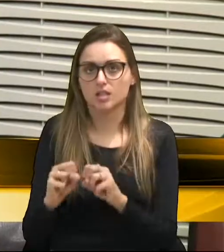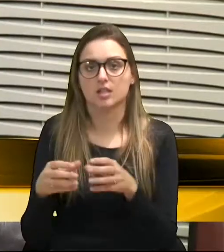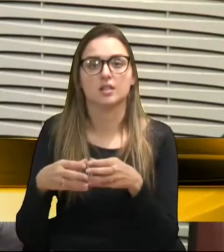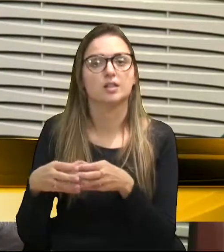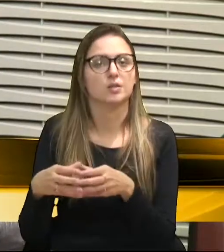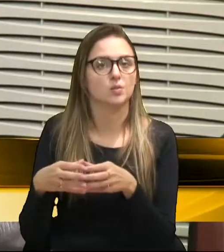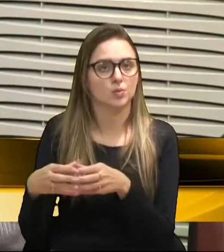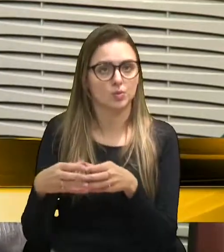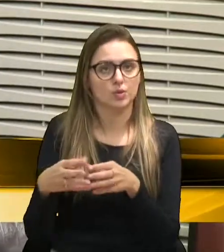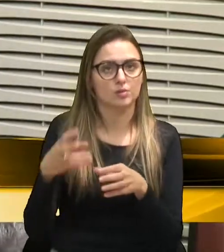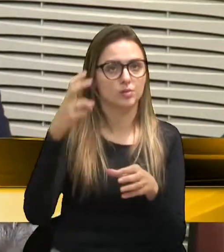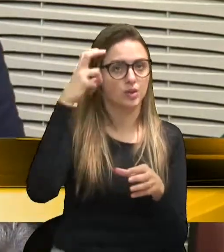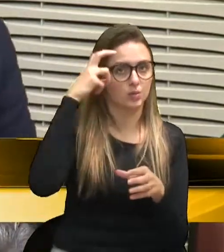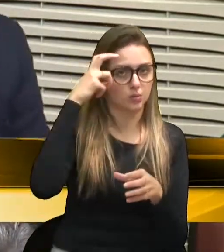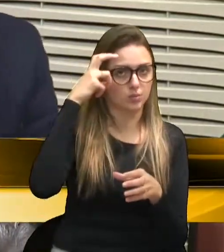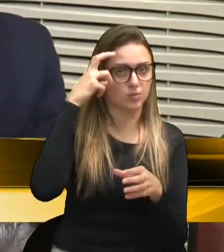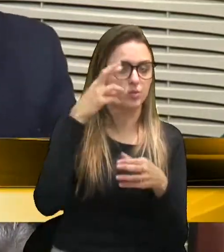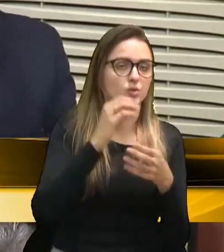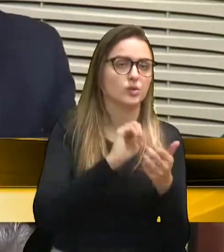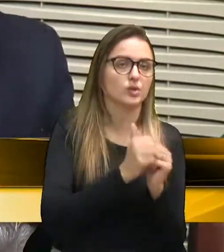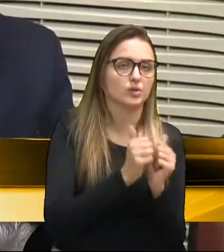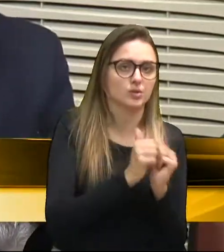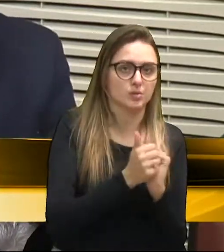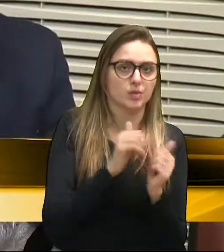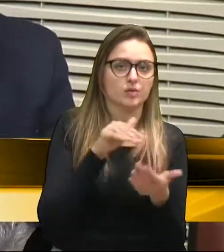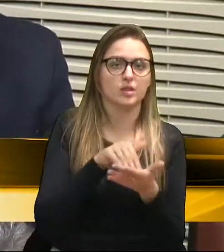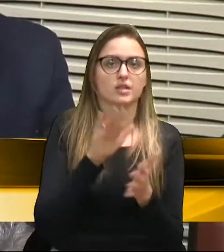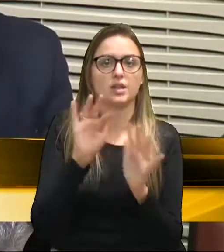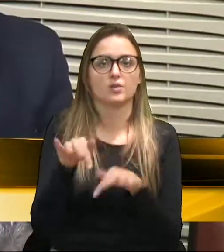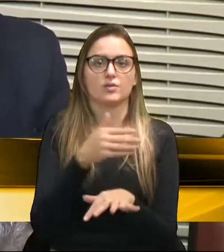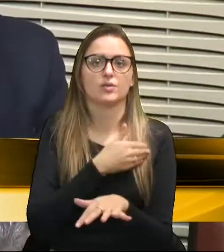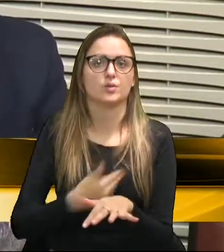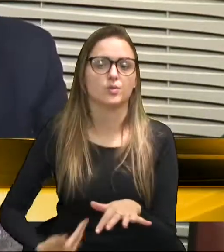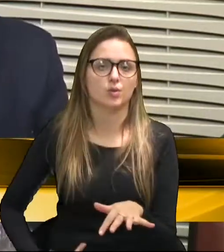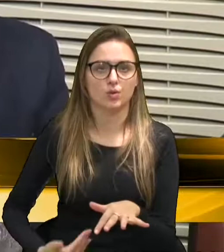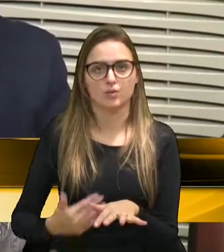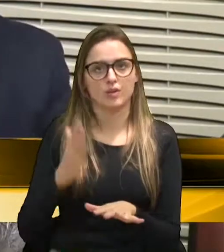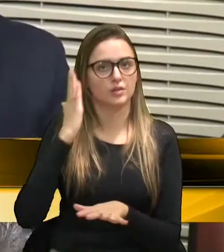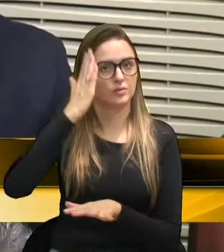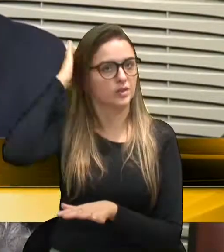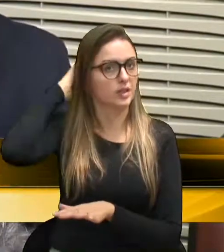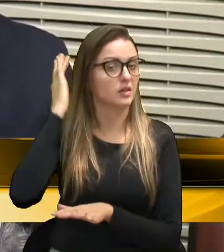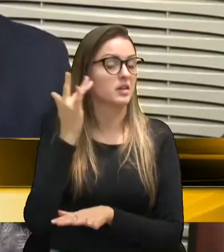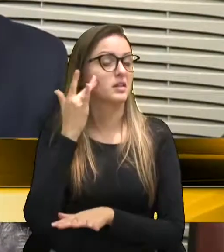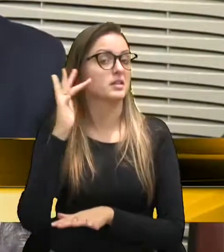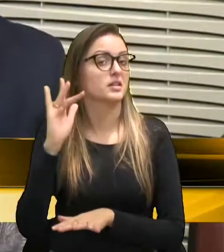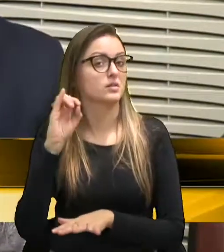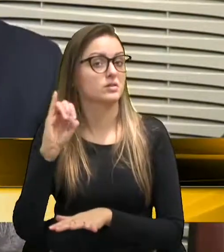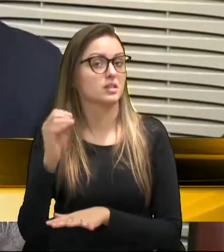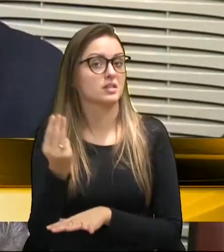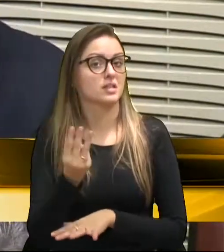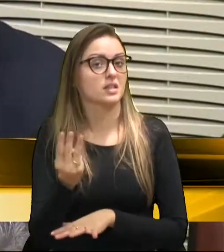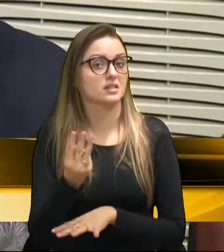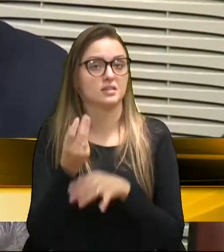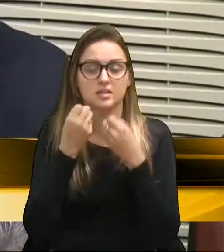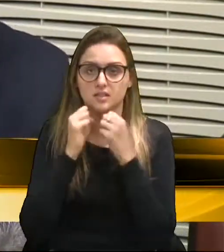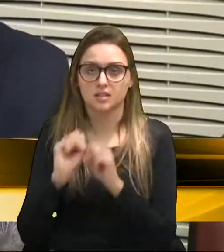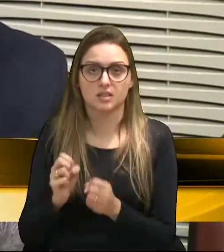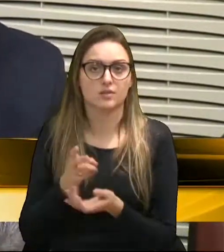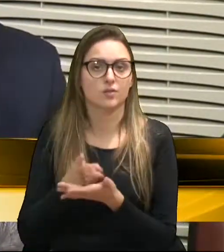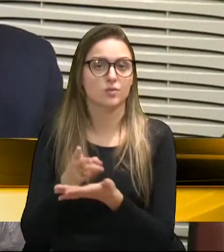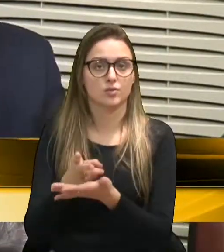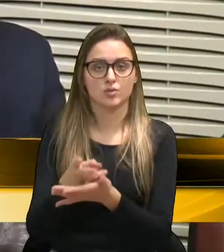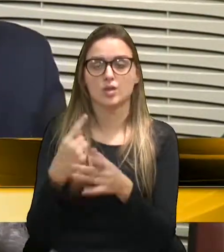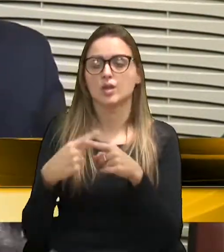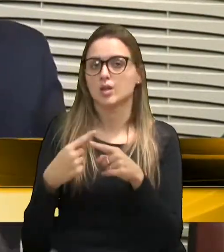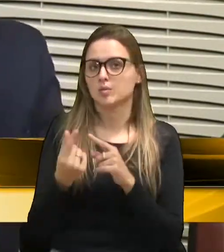Turismo, da Cultura e do Esporte até o final desse governo. Infelizmente, não sei se essas secretarias vão se sustentar. Porque dentro